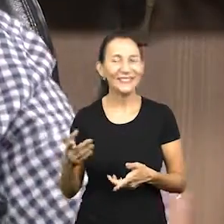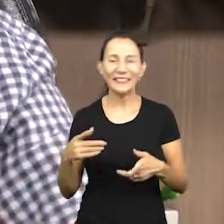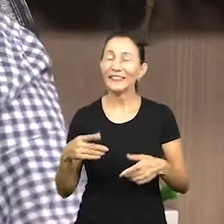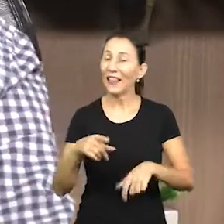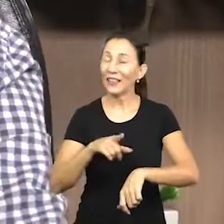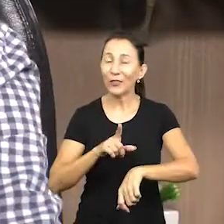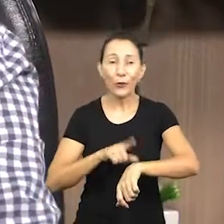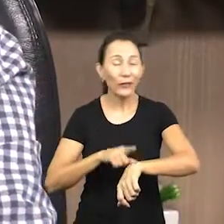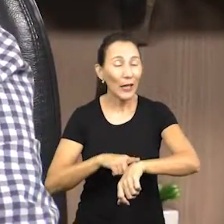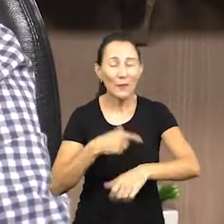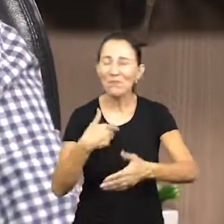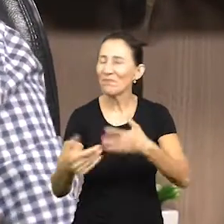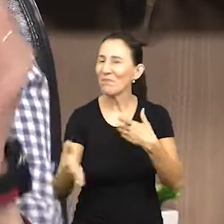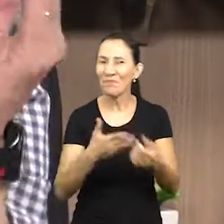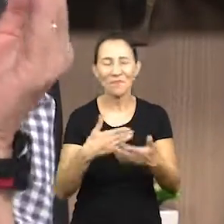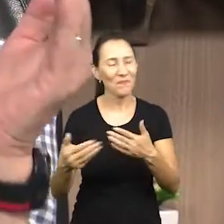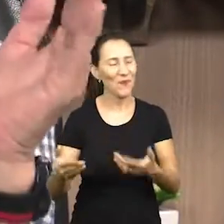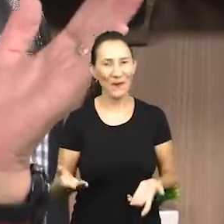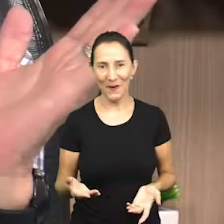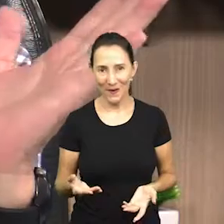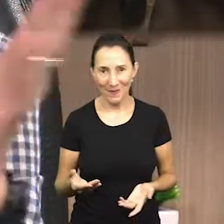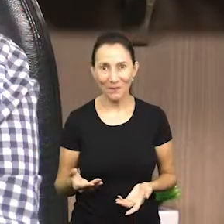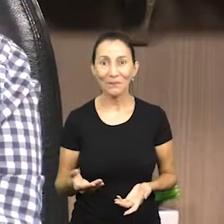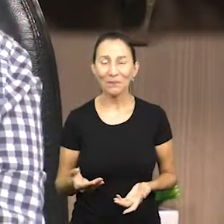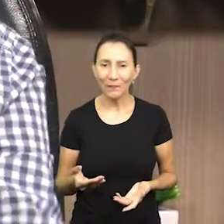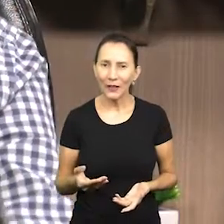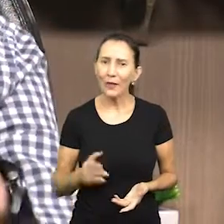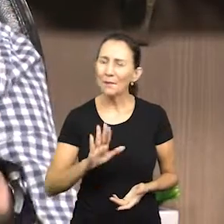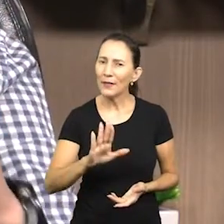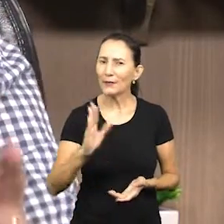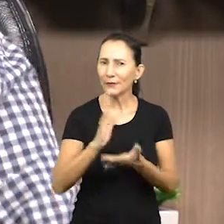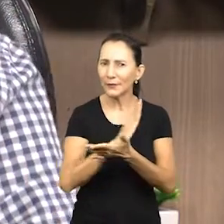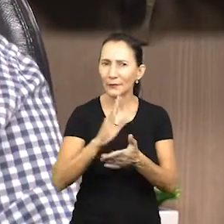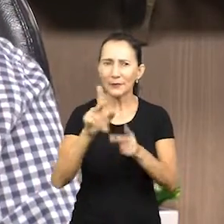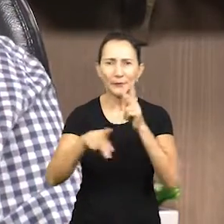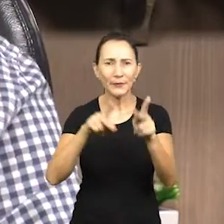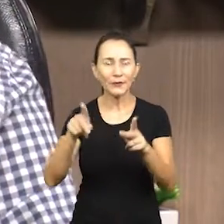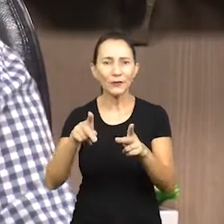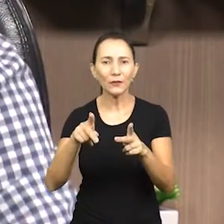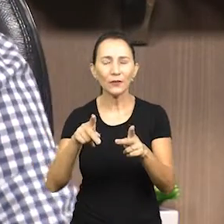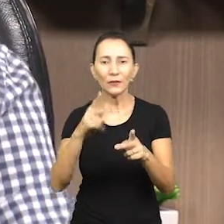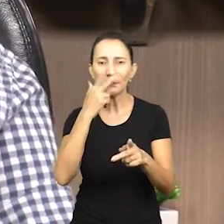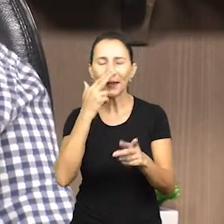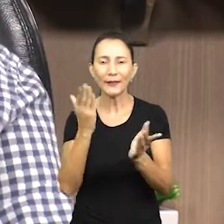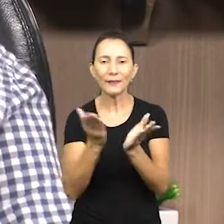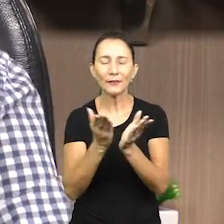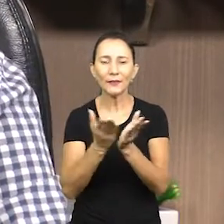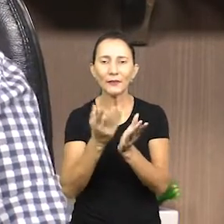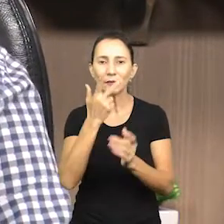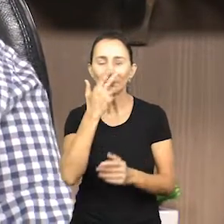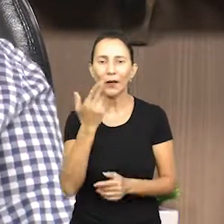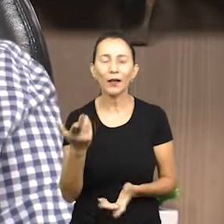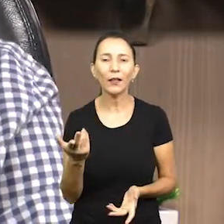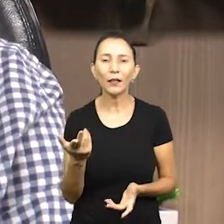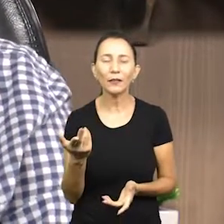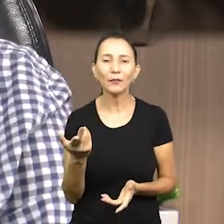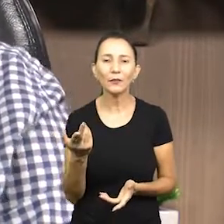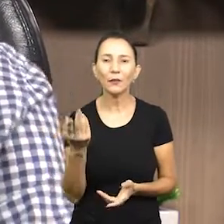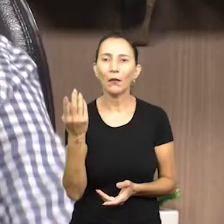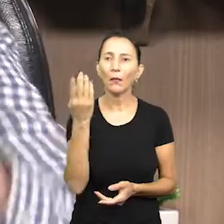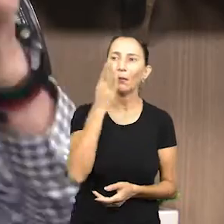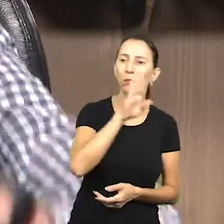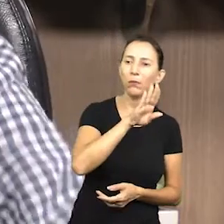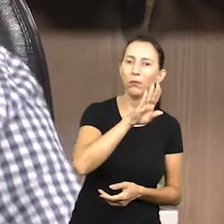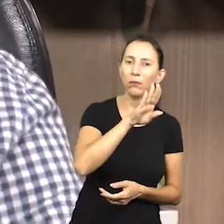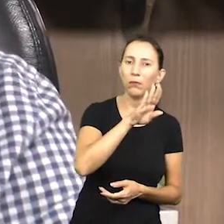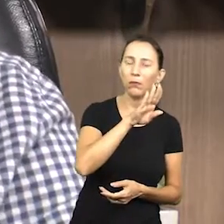tempo e fora de tempo. Agora, existem pessoas cristãs que são como camaleão, igual o apóstolo Pedro. Ele estava no meio dos